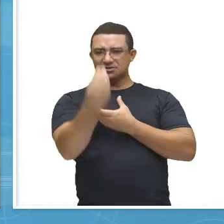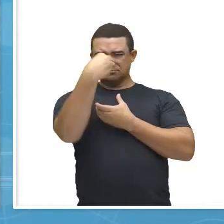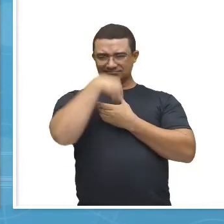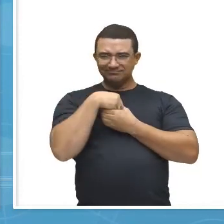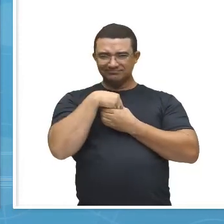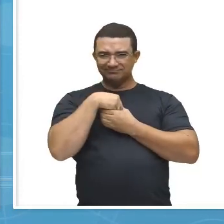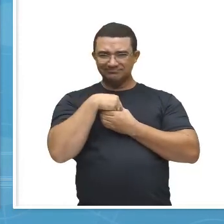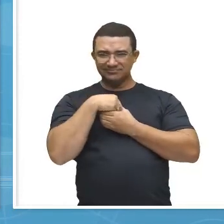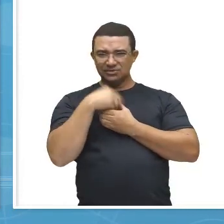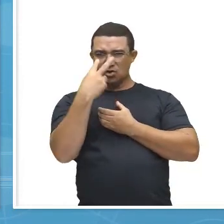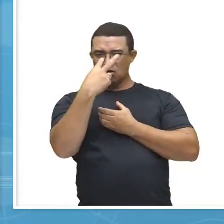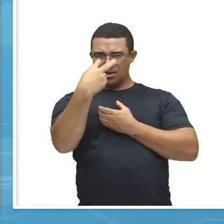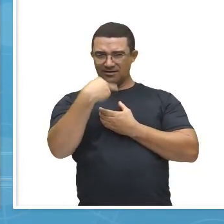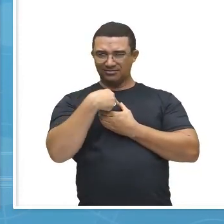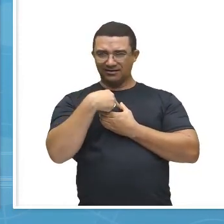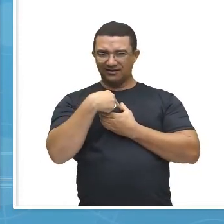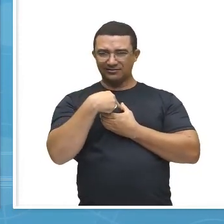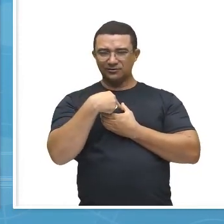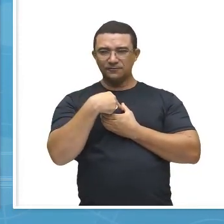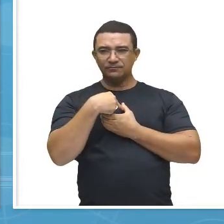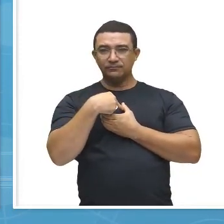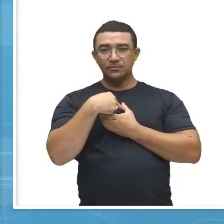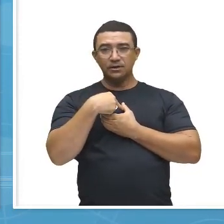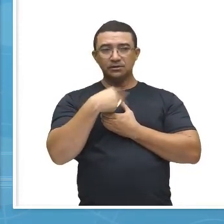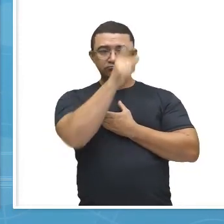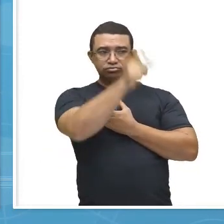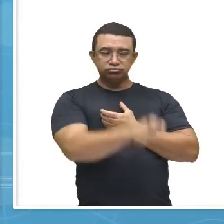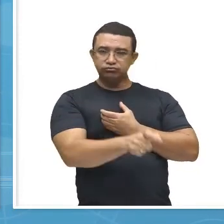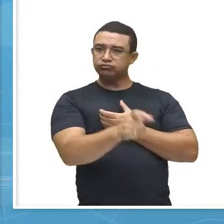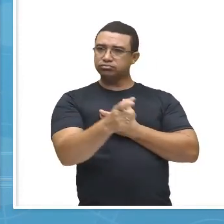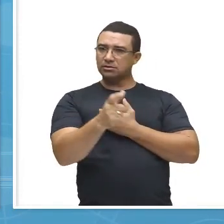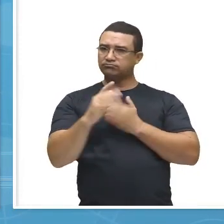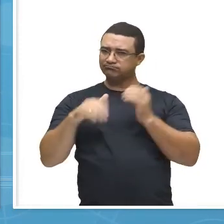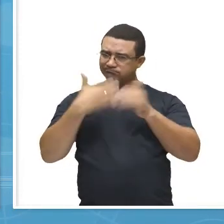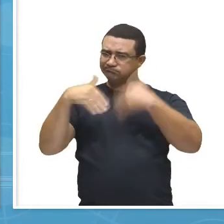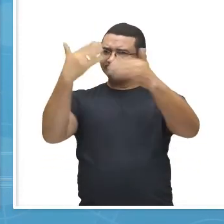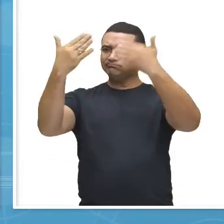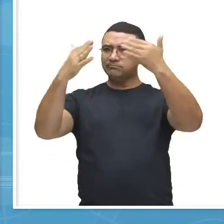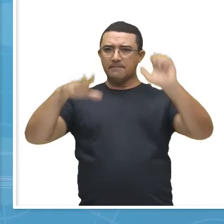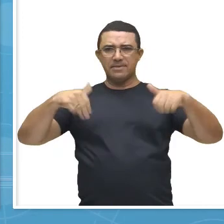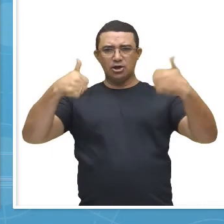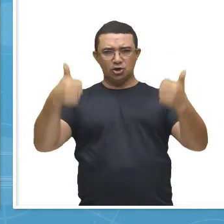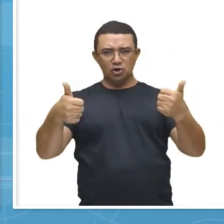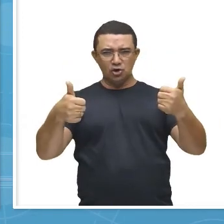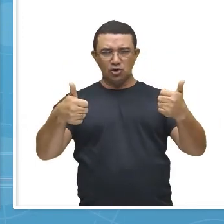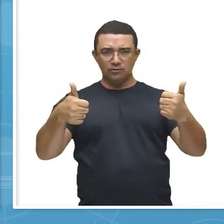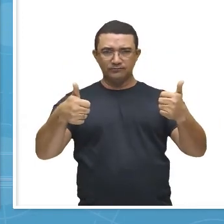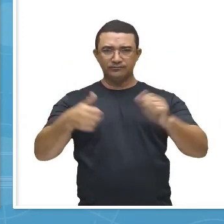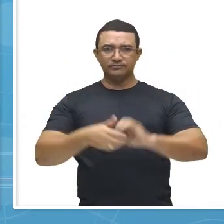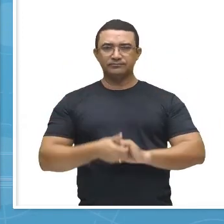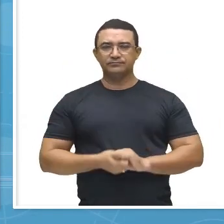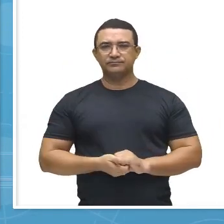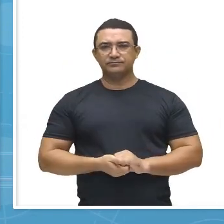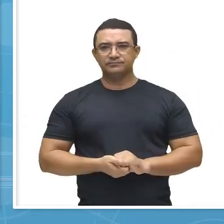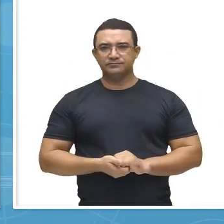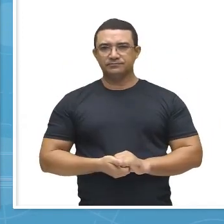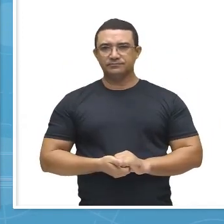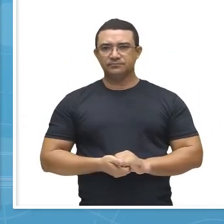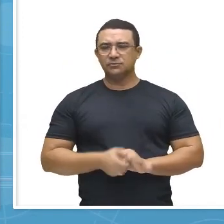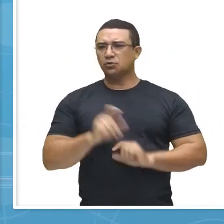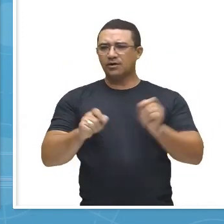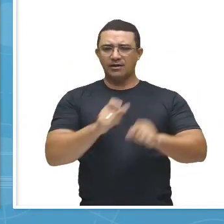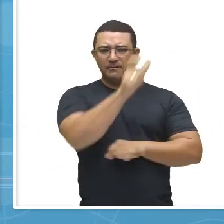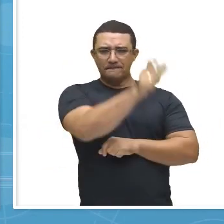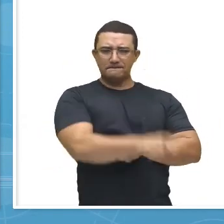pessoa melhor, ele olha para a religião, ela deve, na verdade, fazer com que essa pessoa